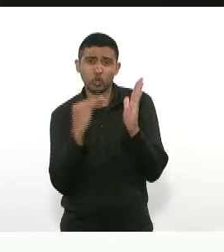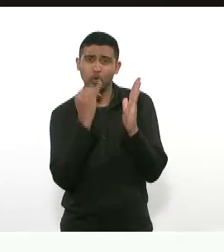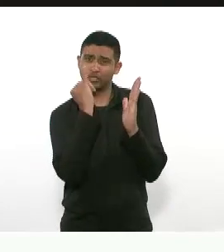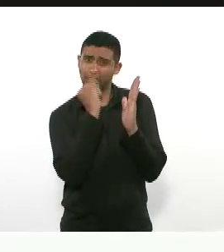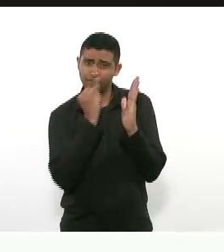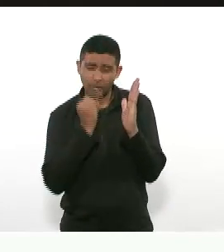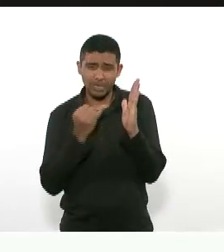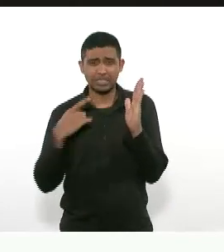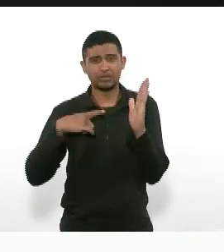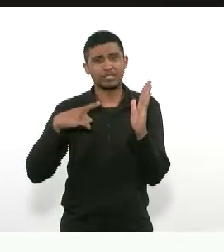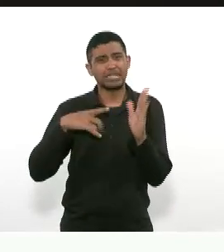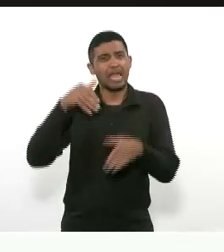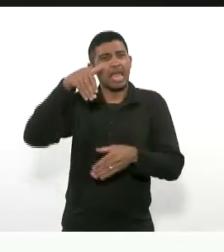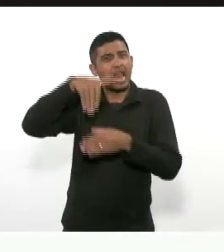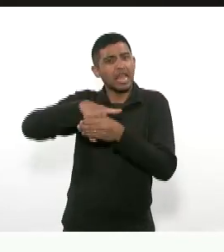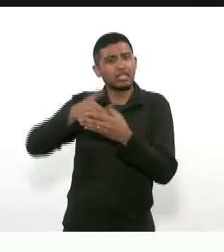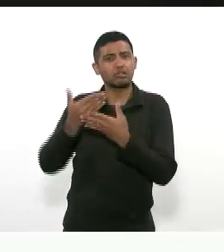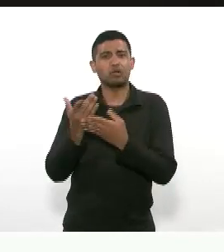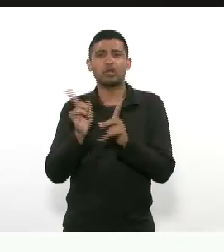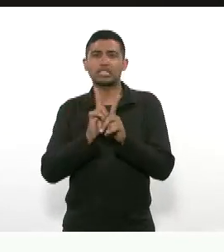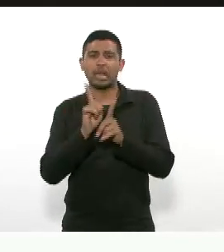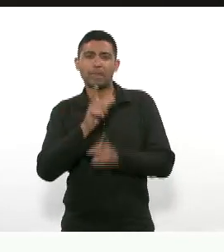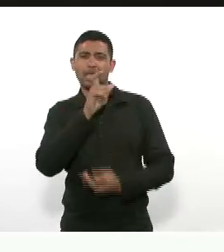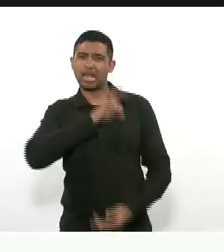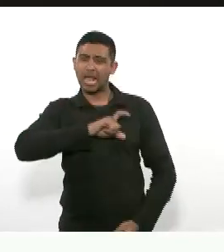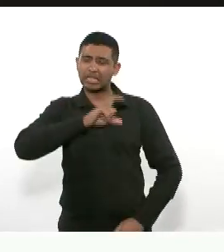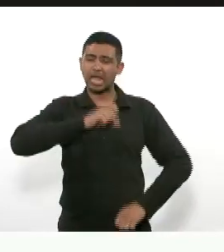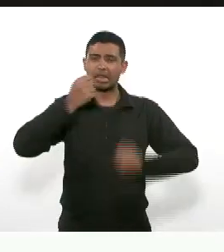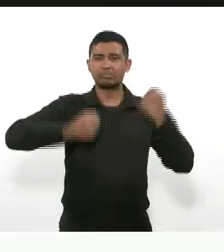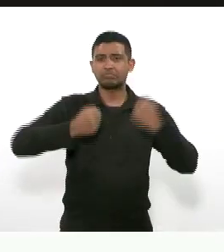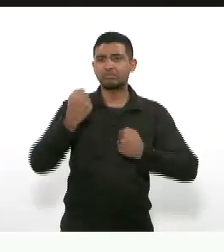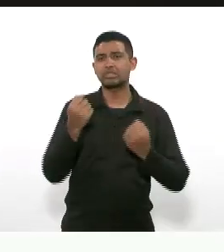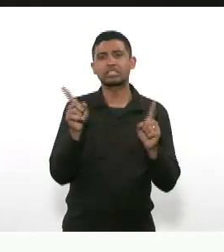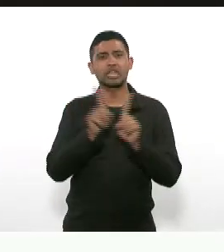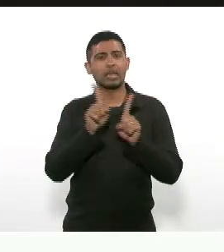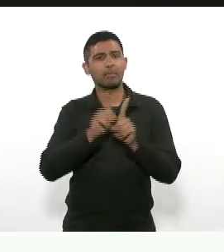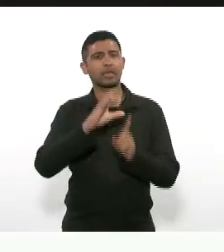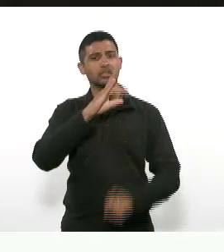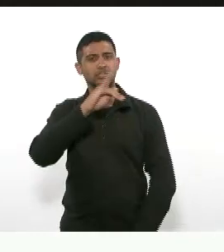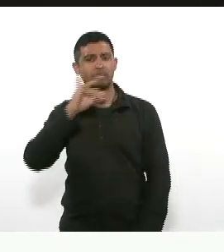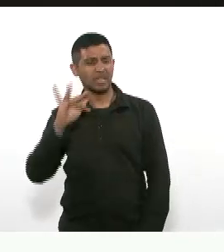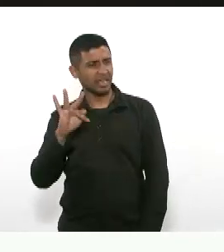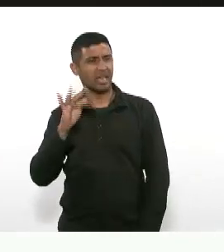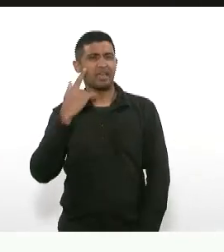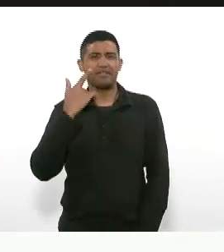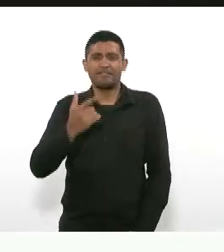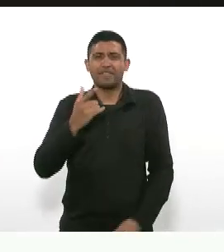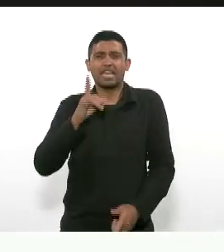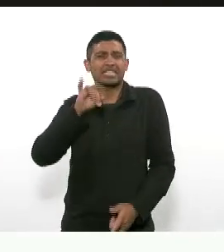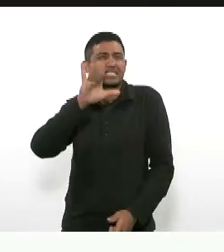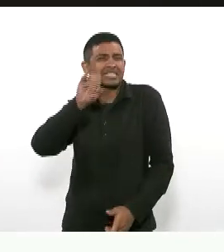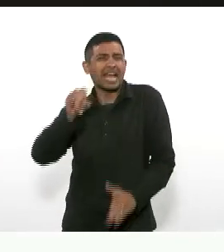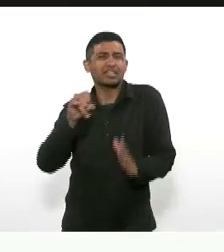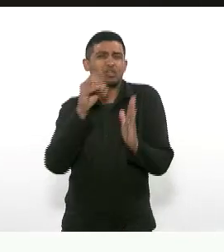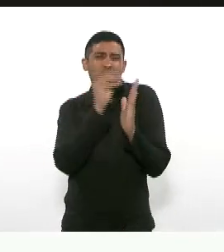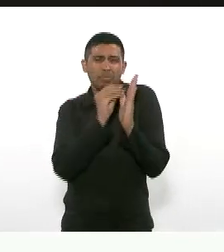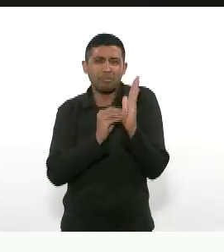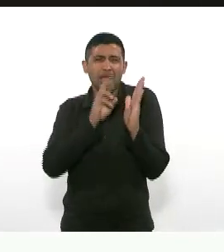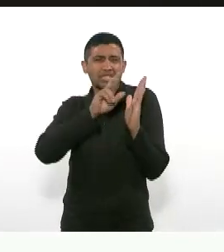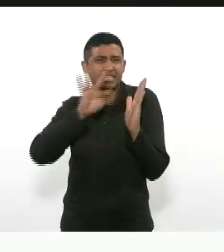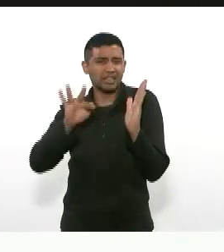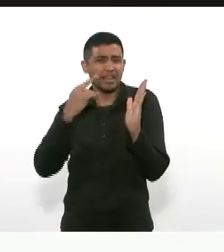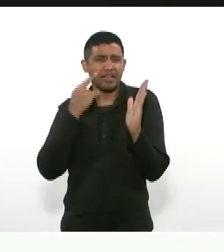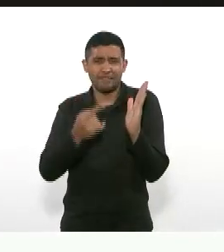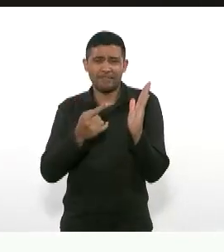título de eleitor, de carteira nacional de habilitação, de CPF, dados para a Receita Federal, onde